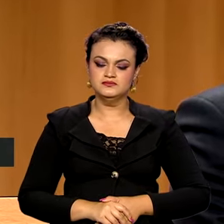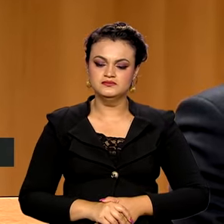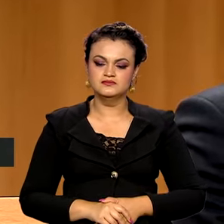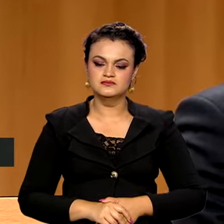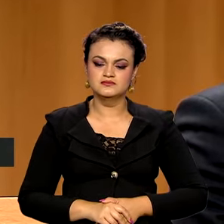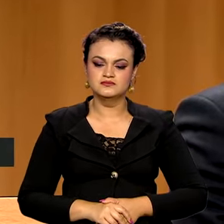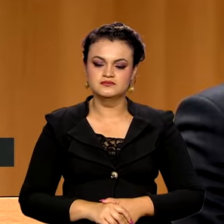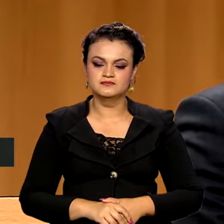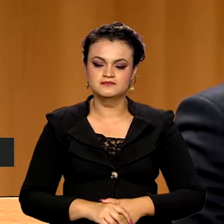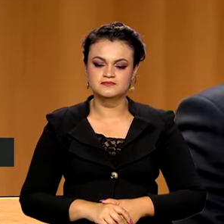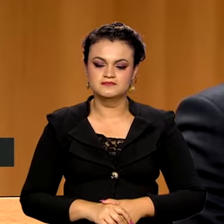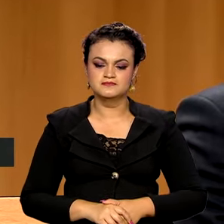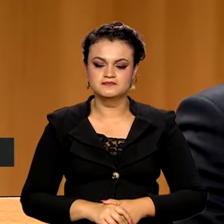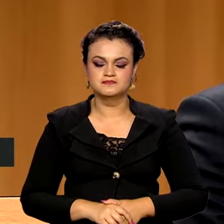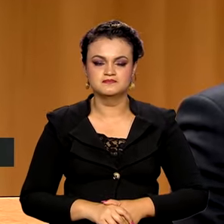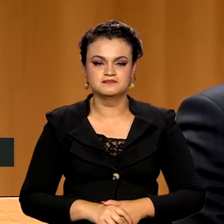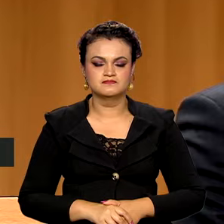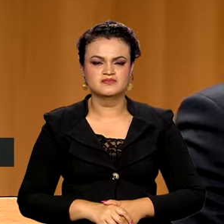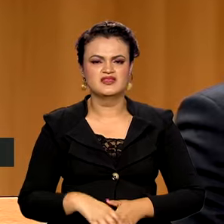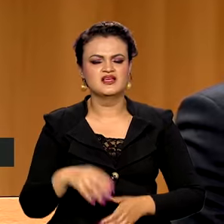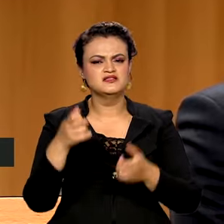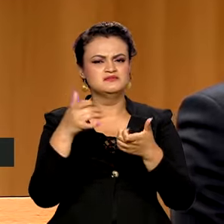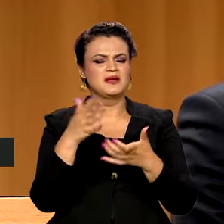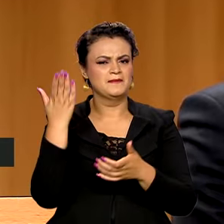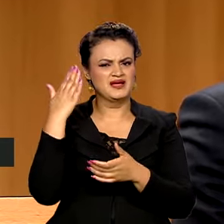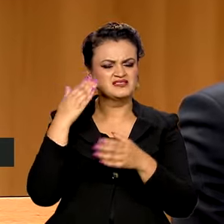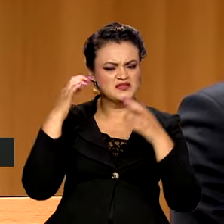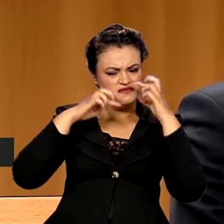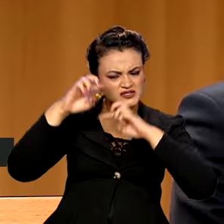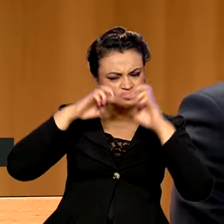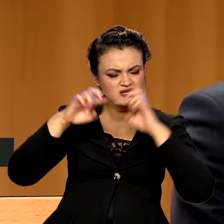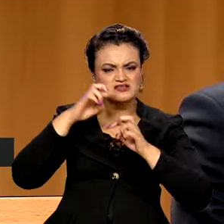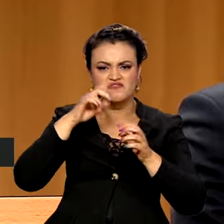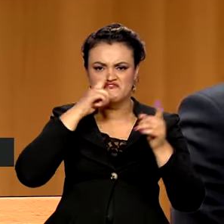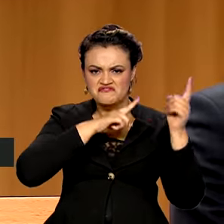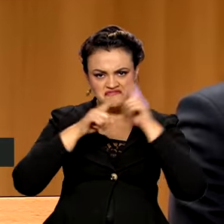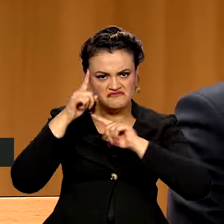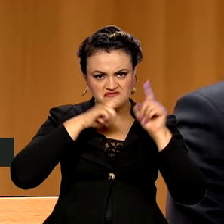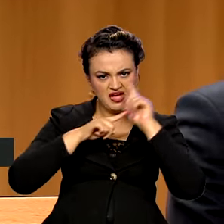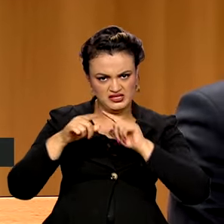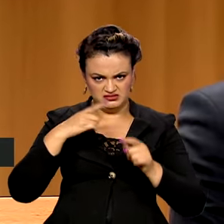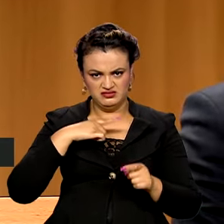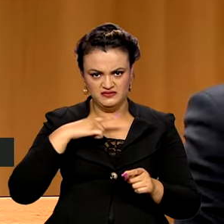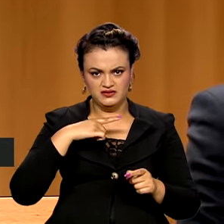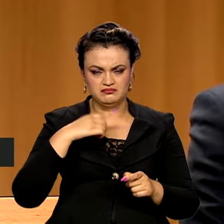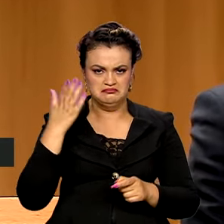A investigação apontou alguma falha na investigação anterior da Polícia Civil?